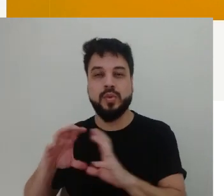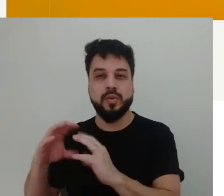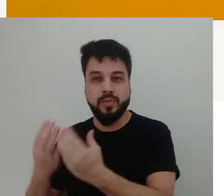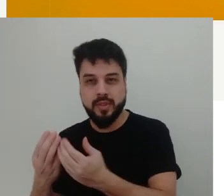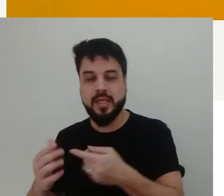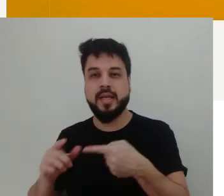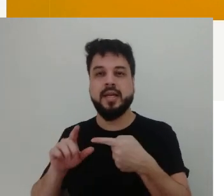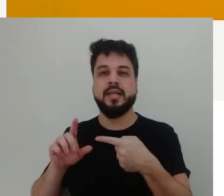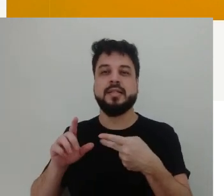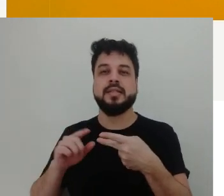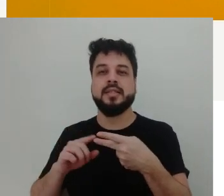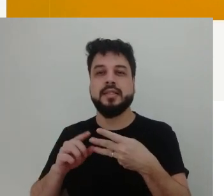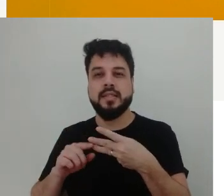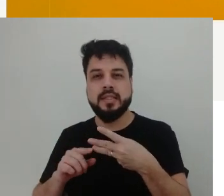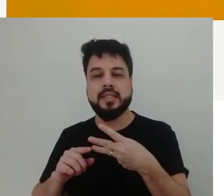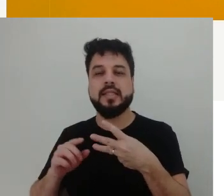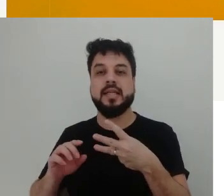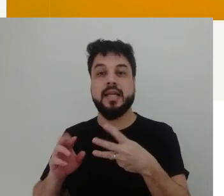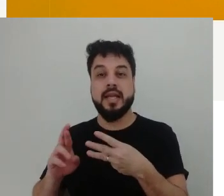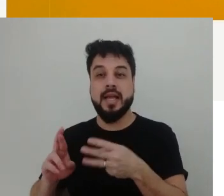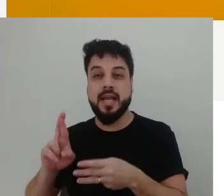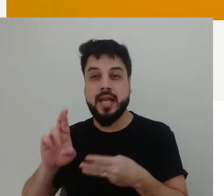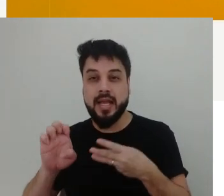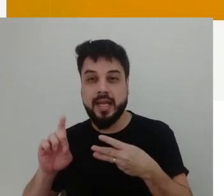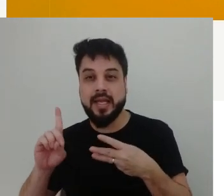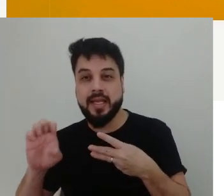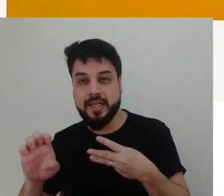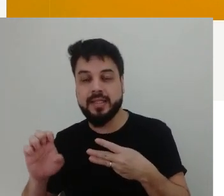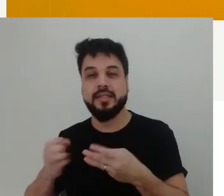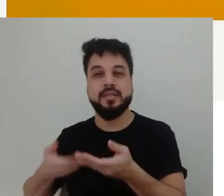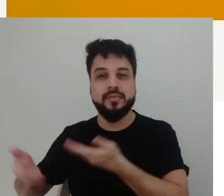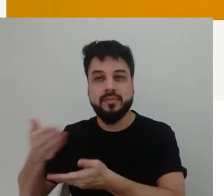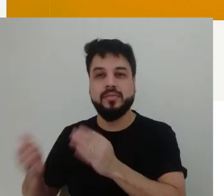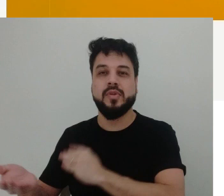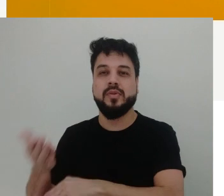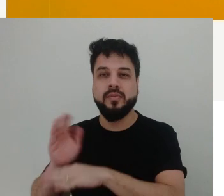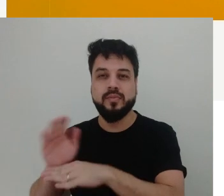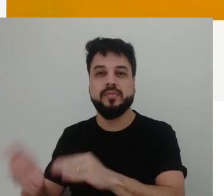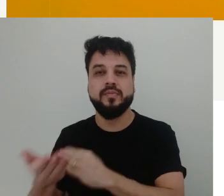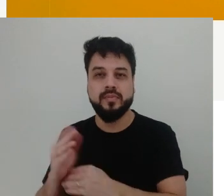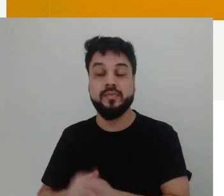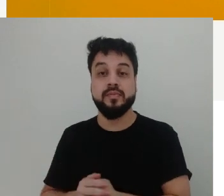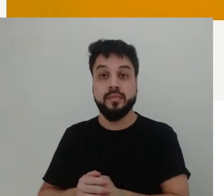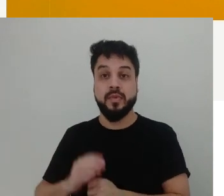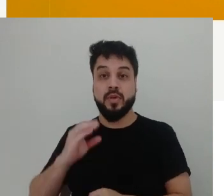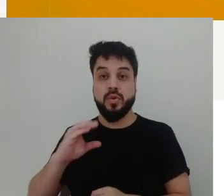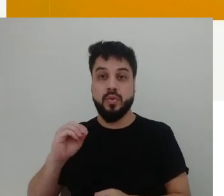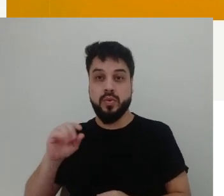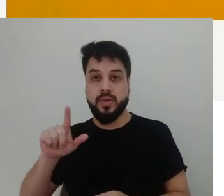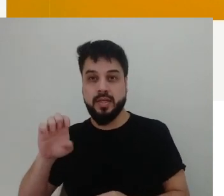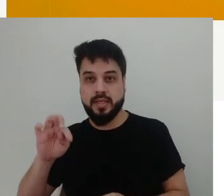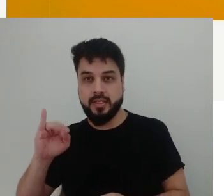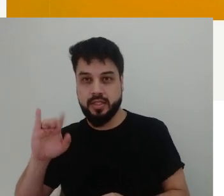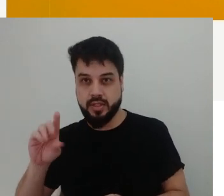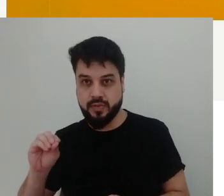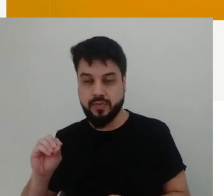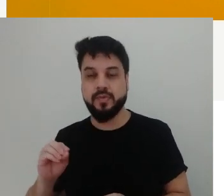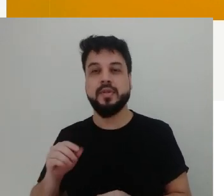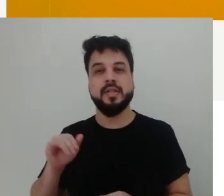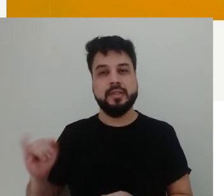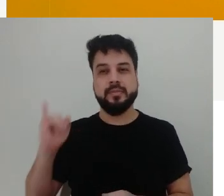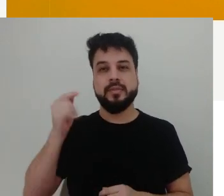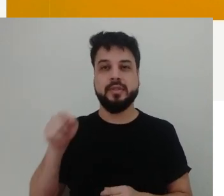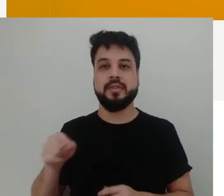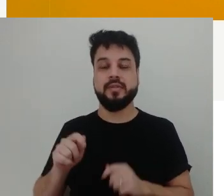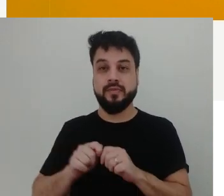ao coletivo, falou dos muitos, né? Falou da sintopia, que é interessante, enfim, dessa possibilidade